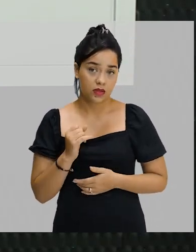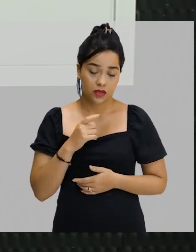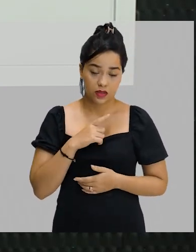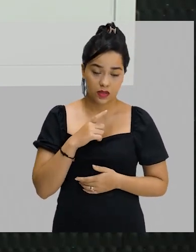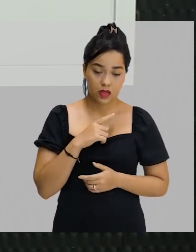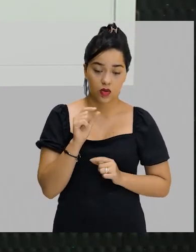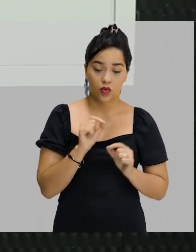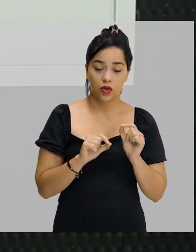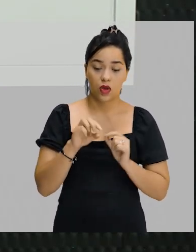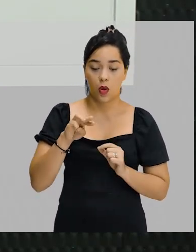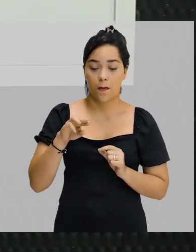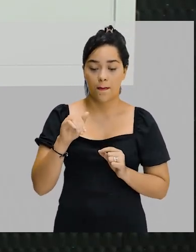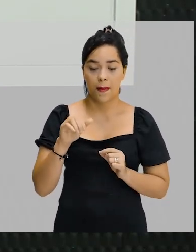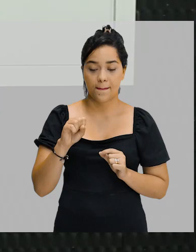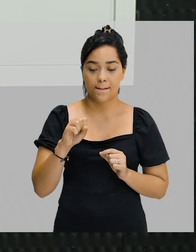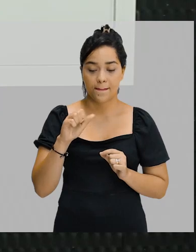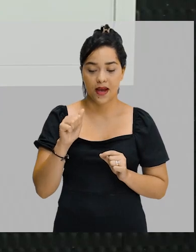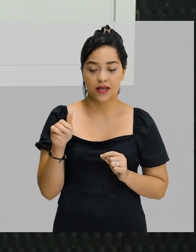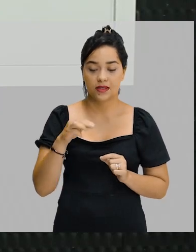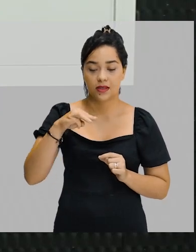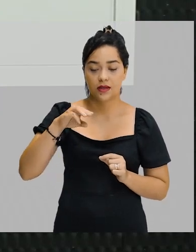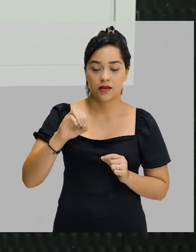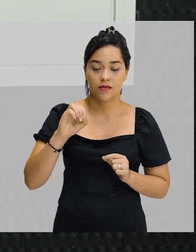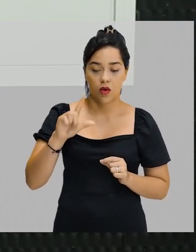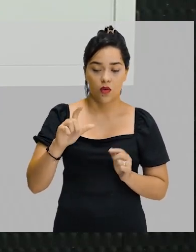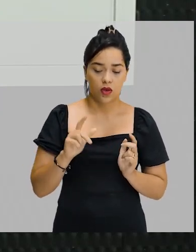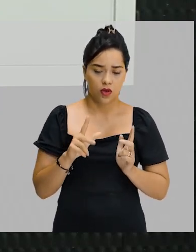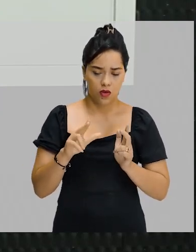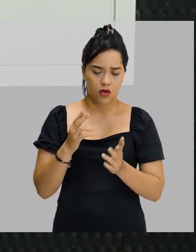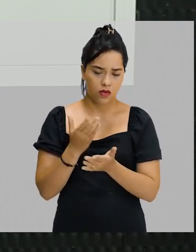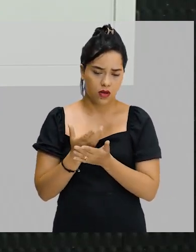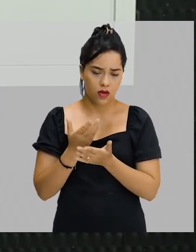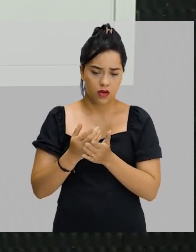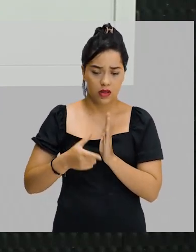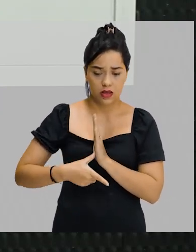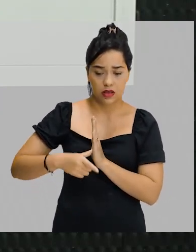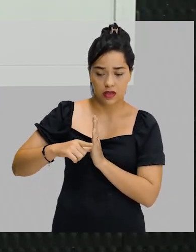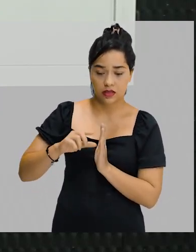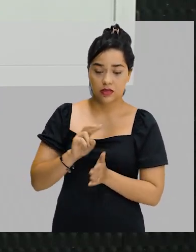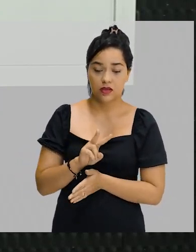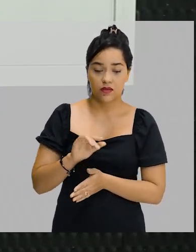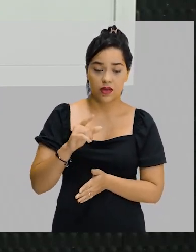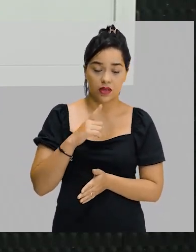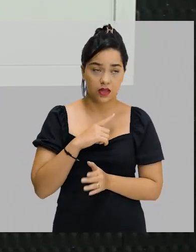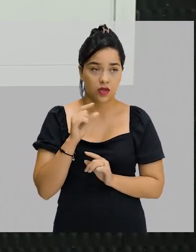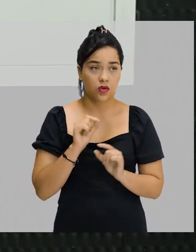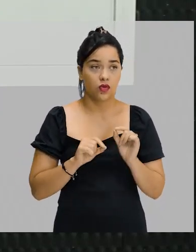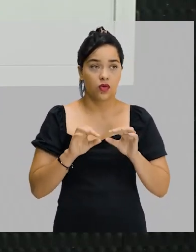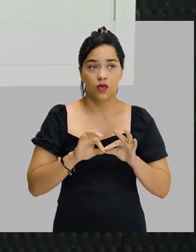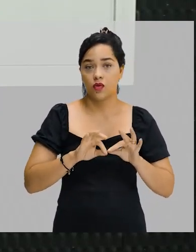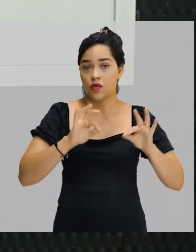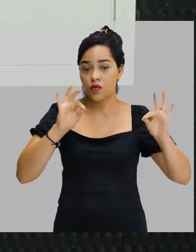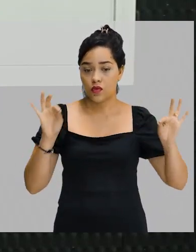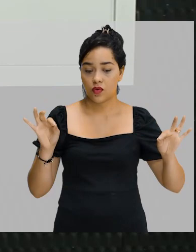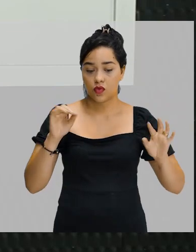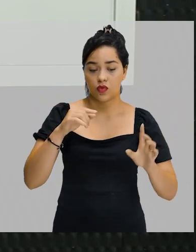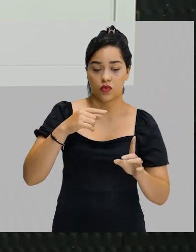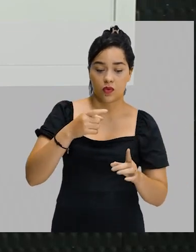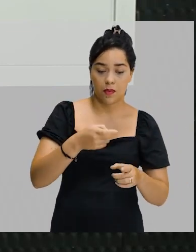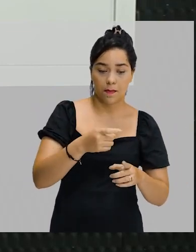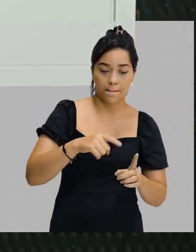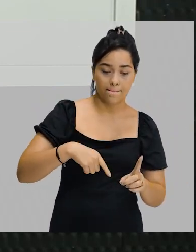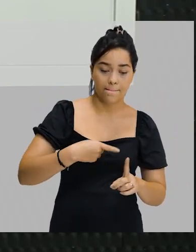sistema massa-mola, como nós fizemos na aula passada, ele vai fazer uma elongação entre mais x e menos